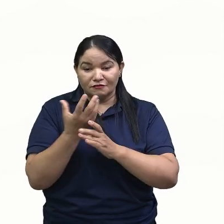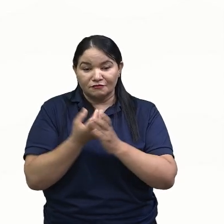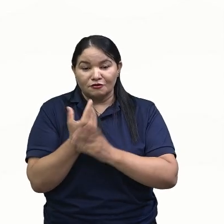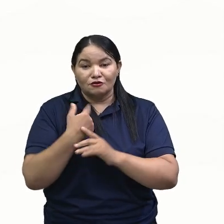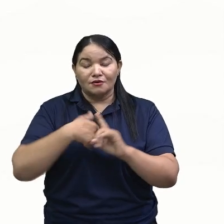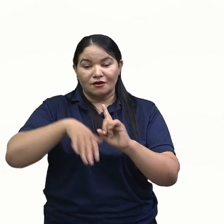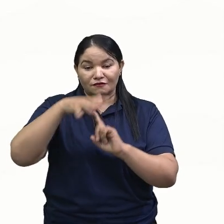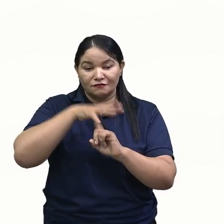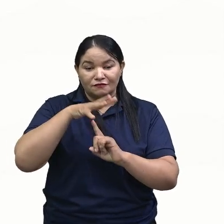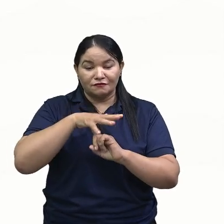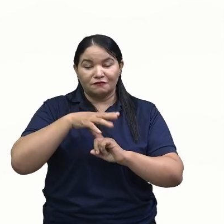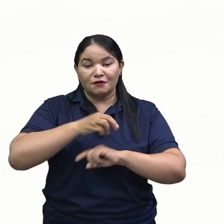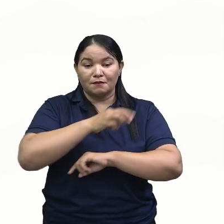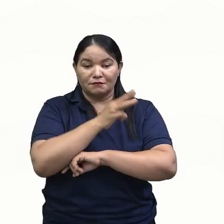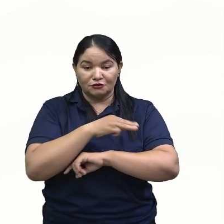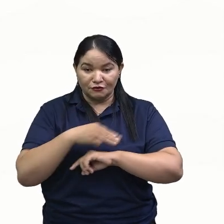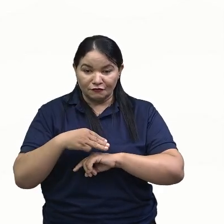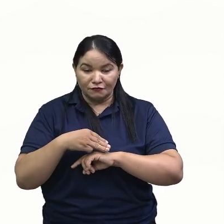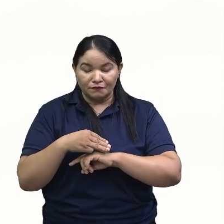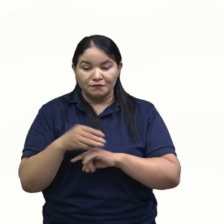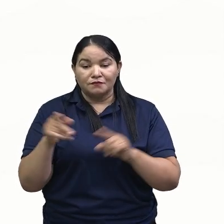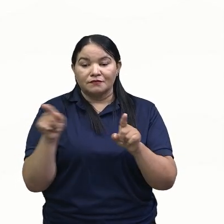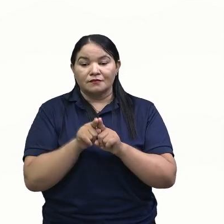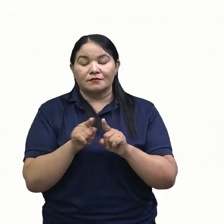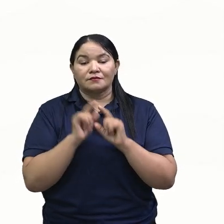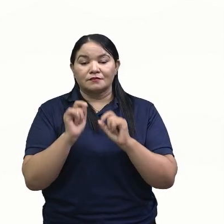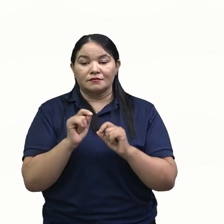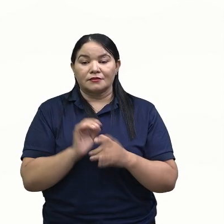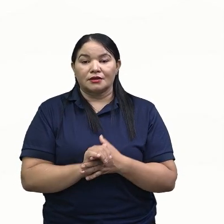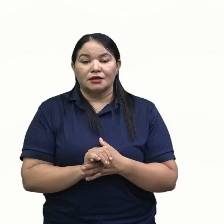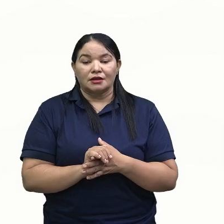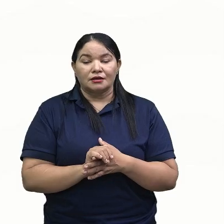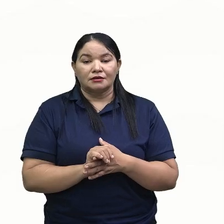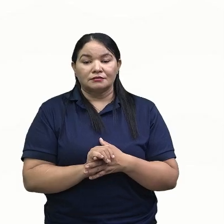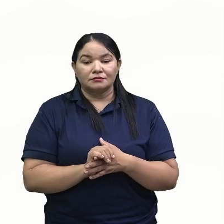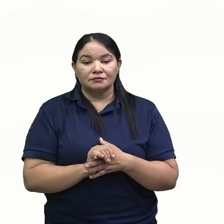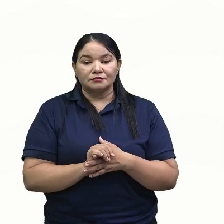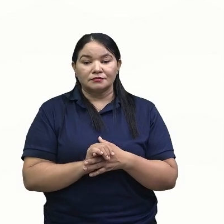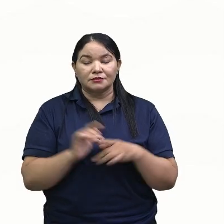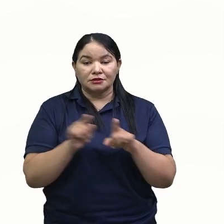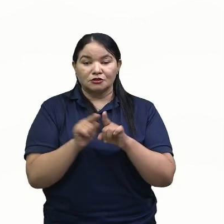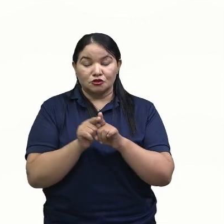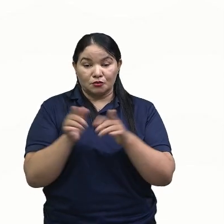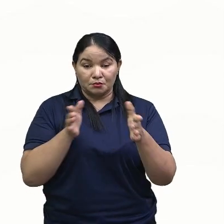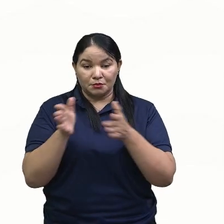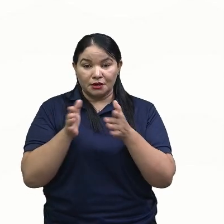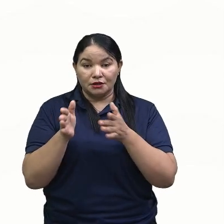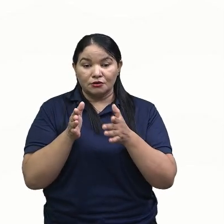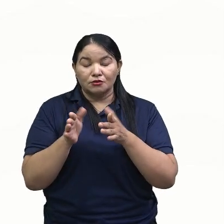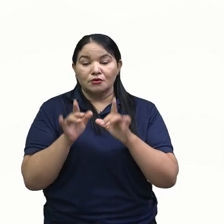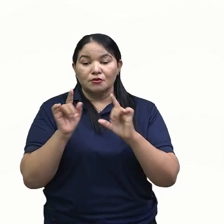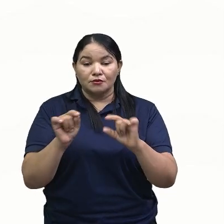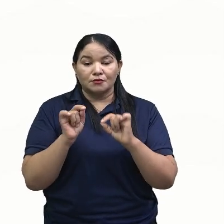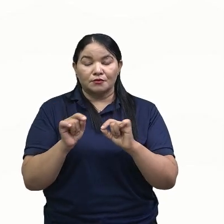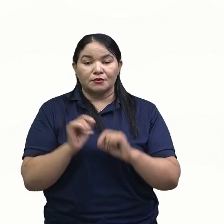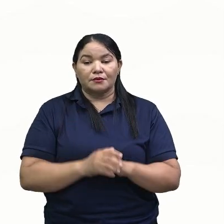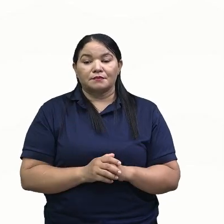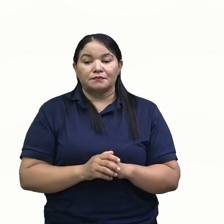feiras medievais, né? E qual é a grande sacada aqui desse período, né, dessa